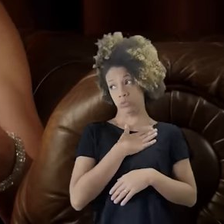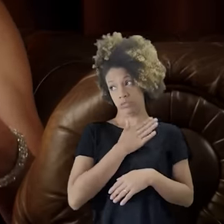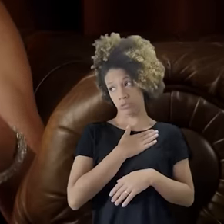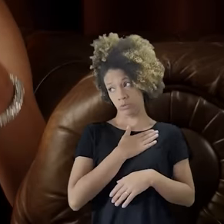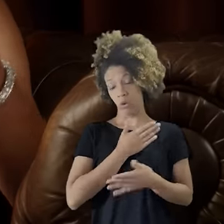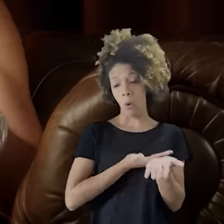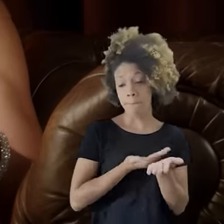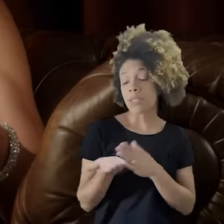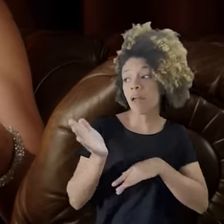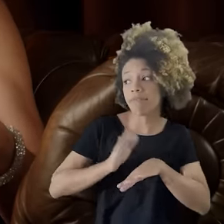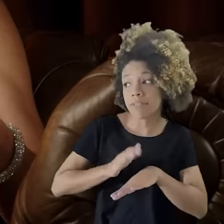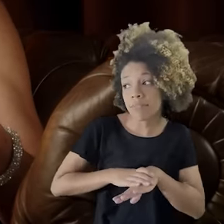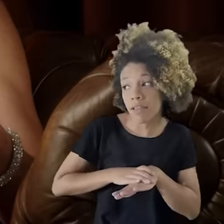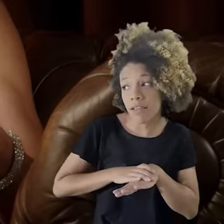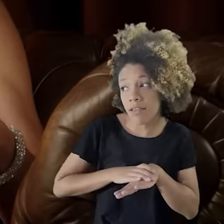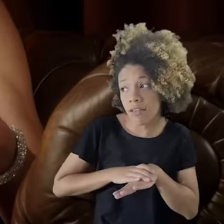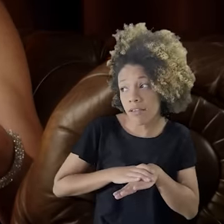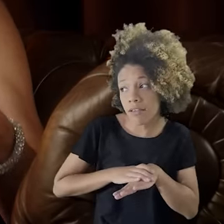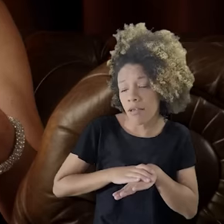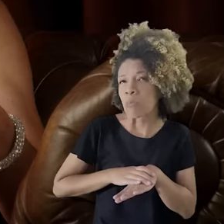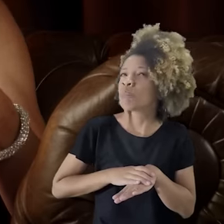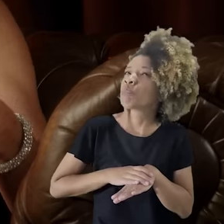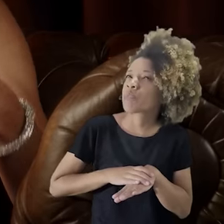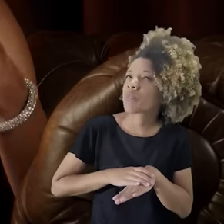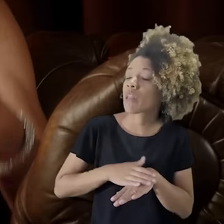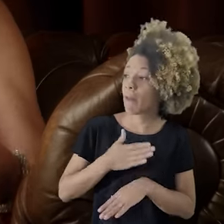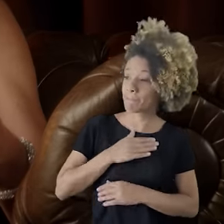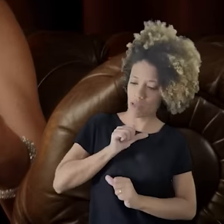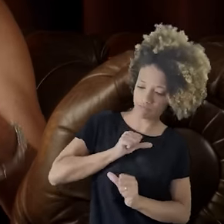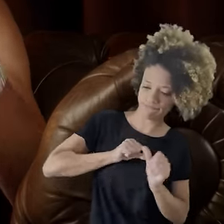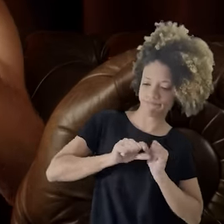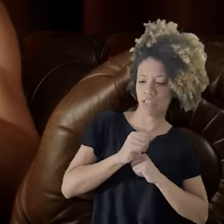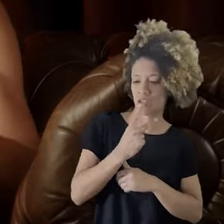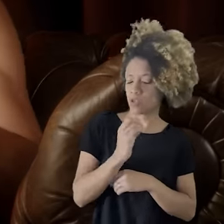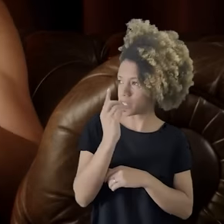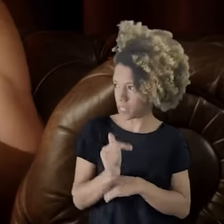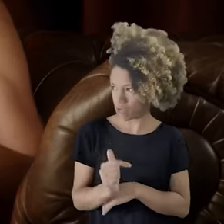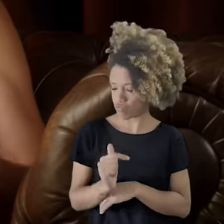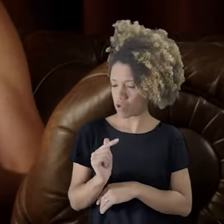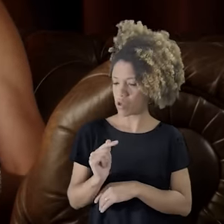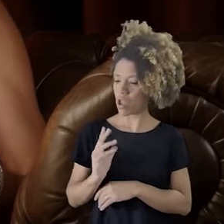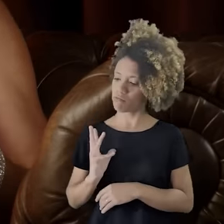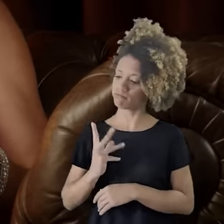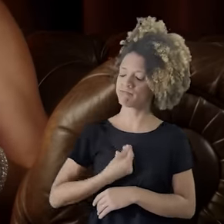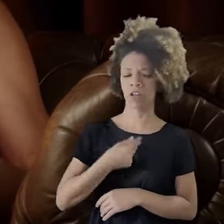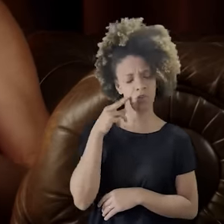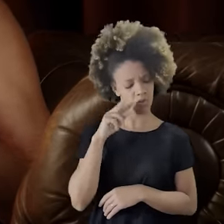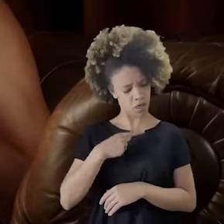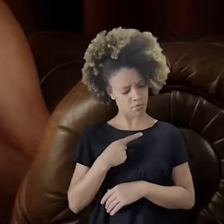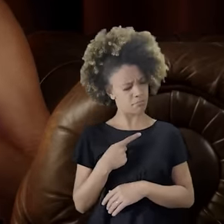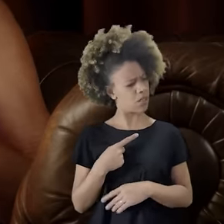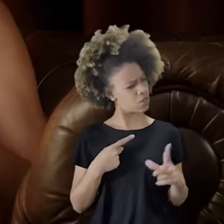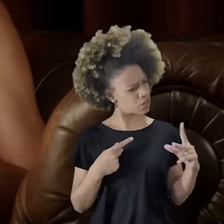eu comecei a fazer eh a minha transição que foi em 2017 que eu comecei a